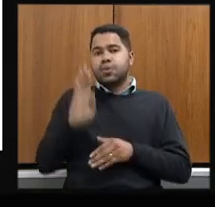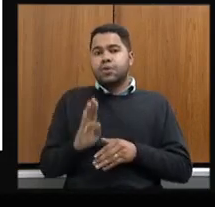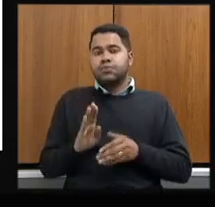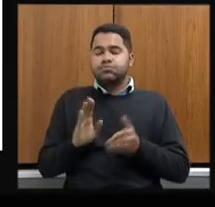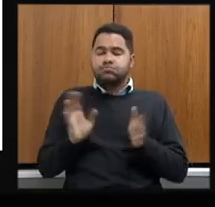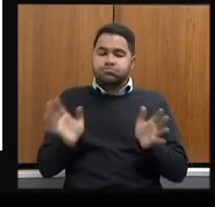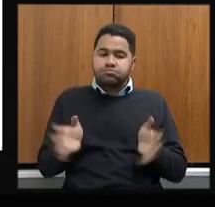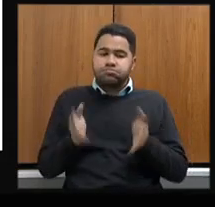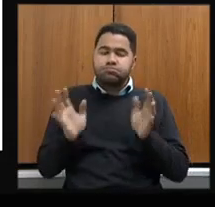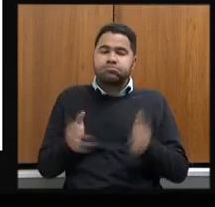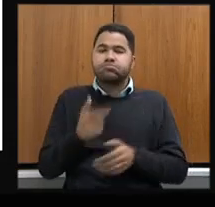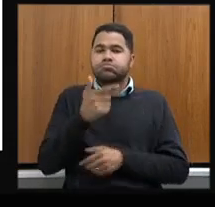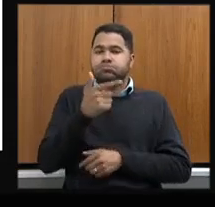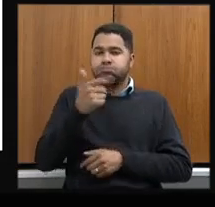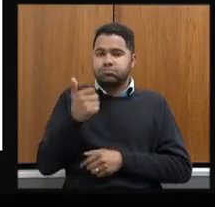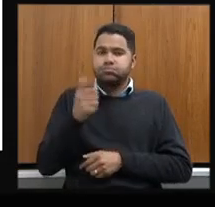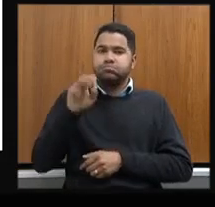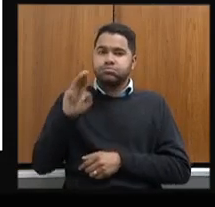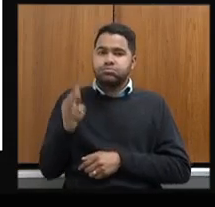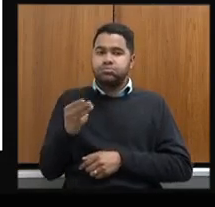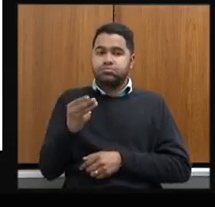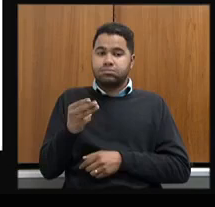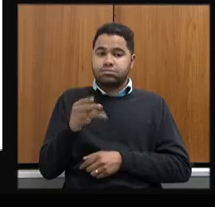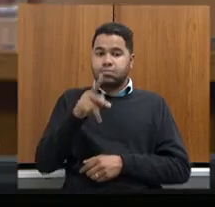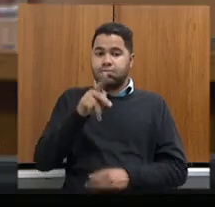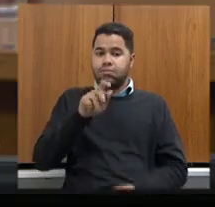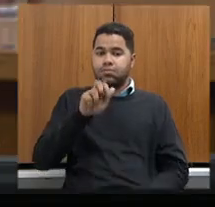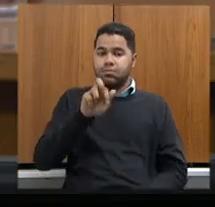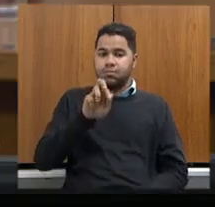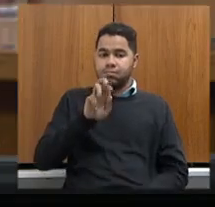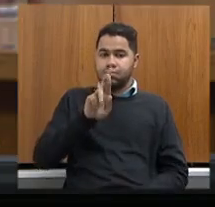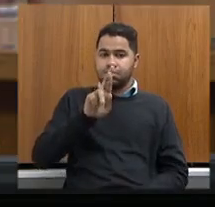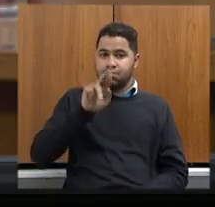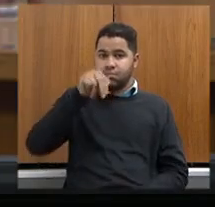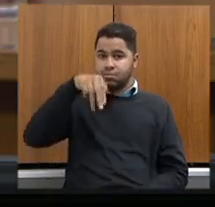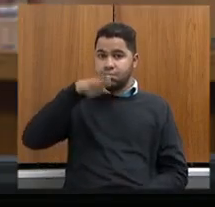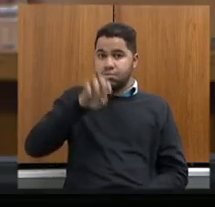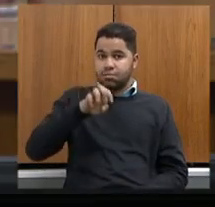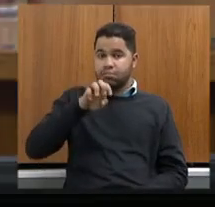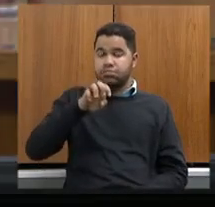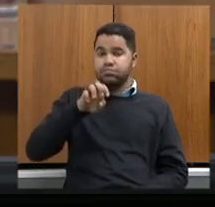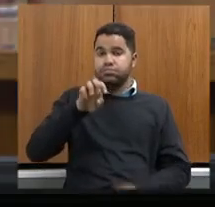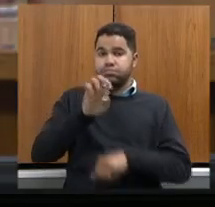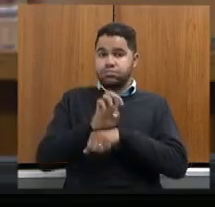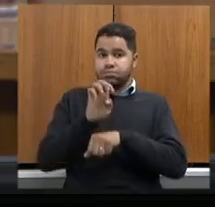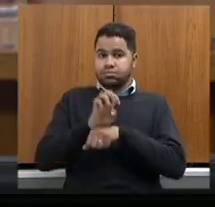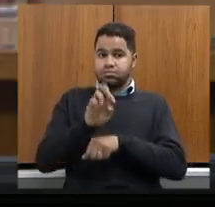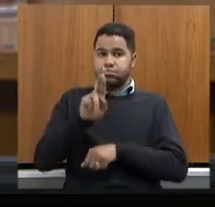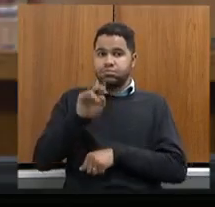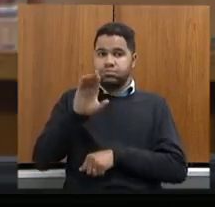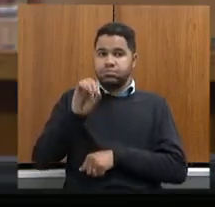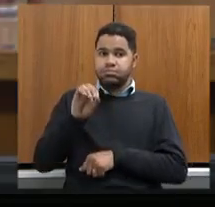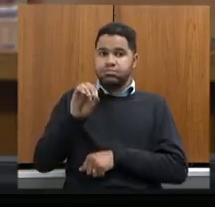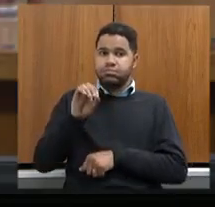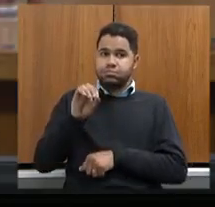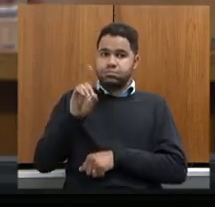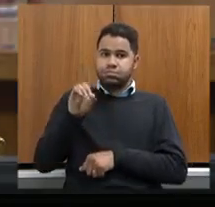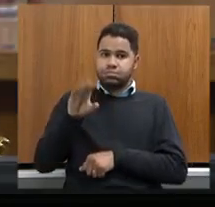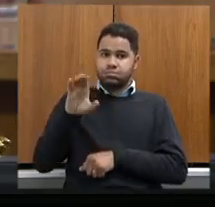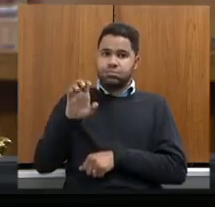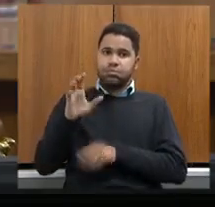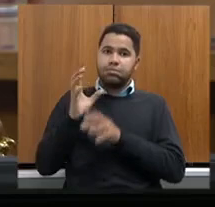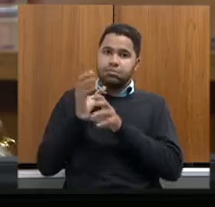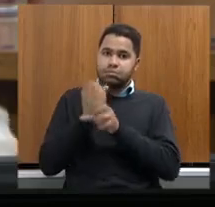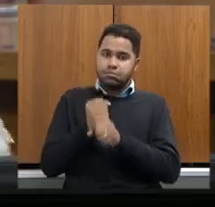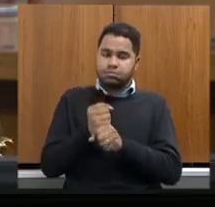investimento de 21 milhões de reais no parque estadual do Rio Doce que vão que se somam outros 74 milhões de reais